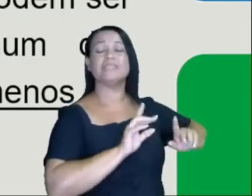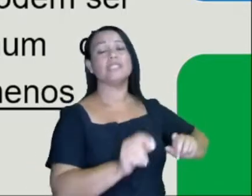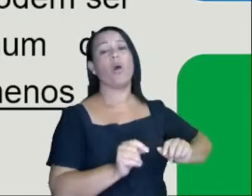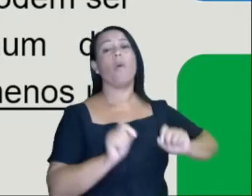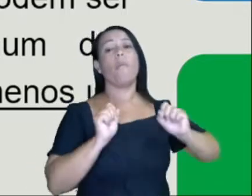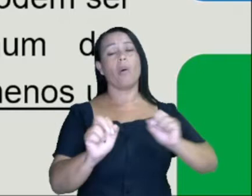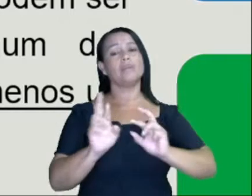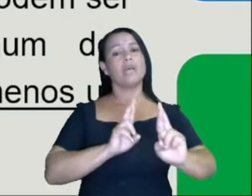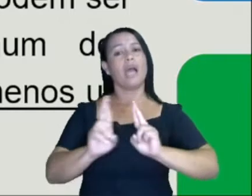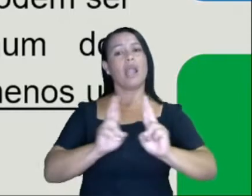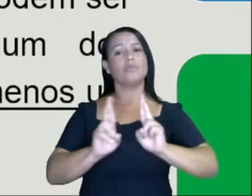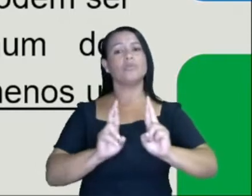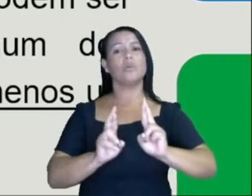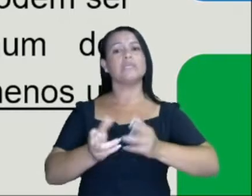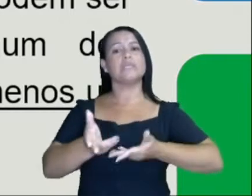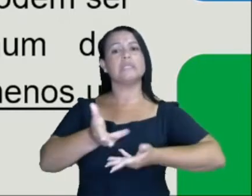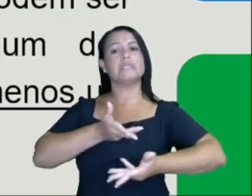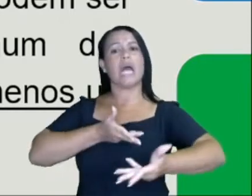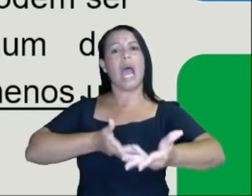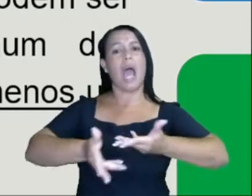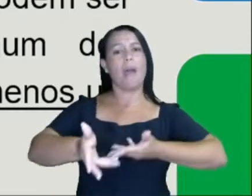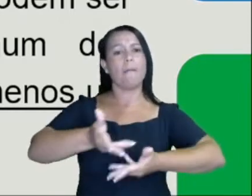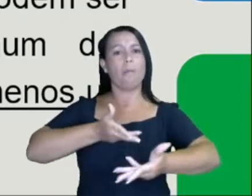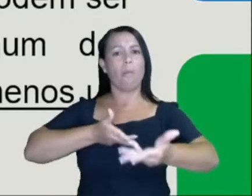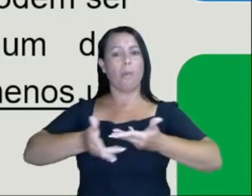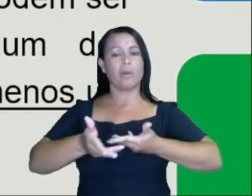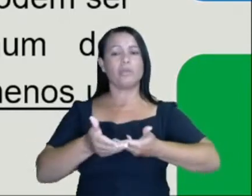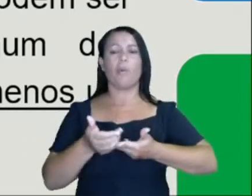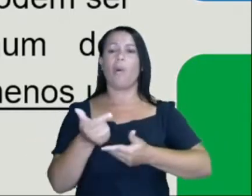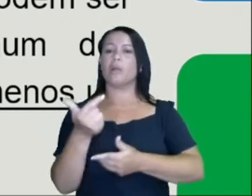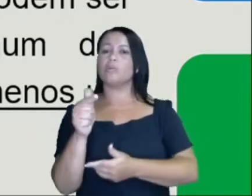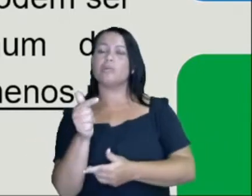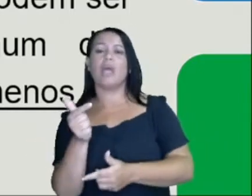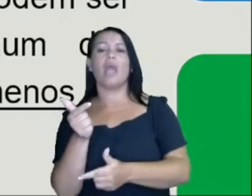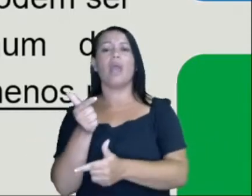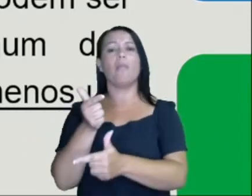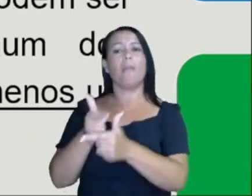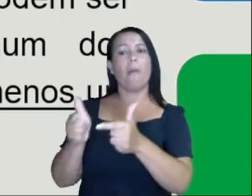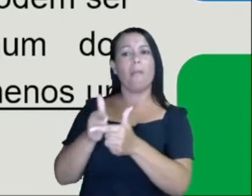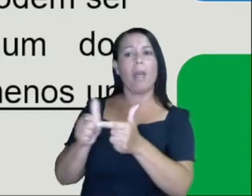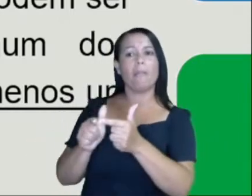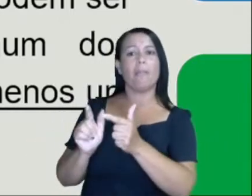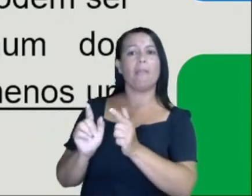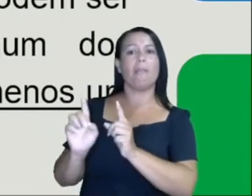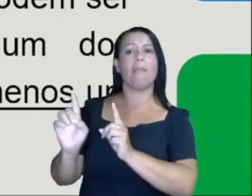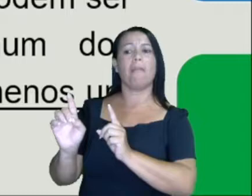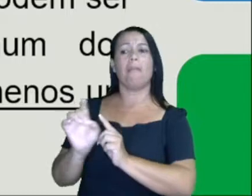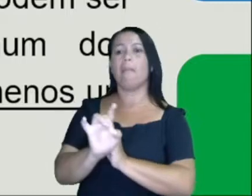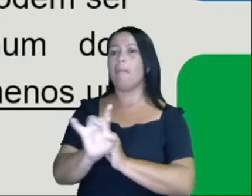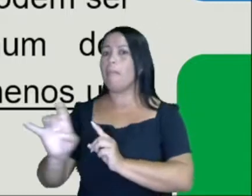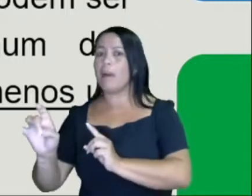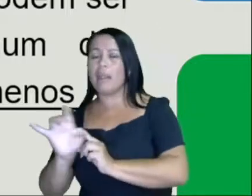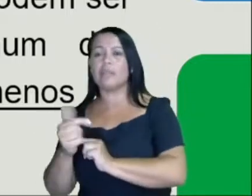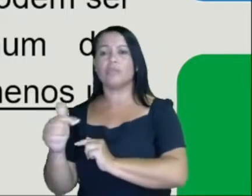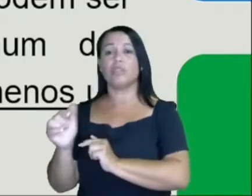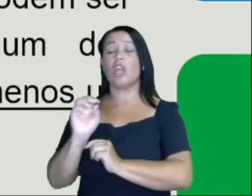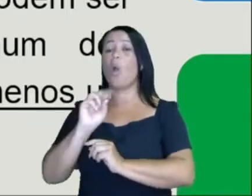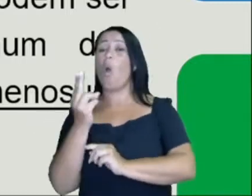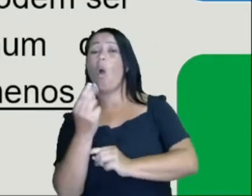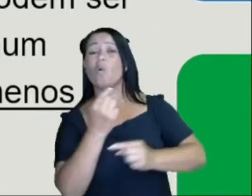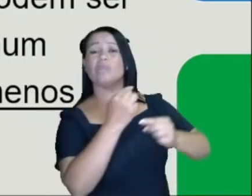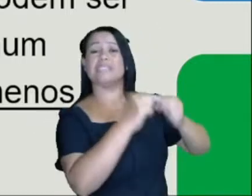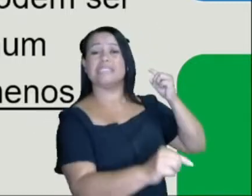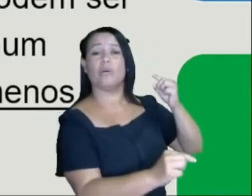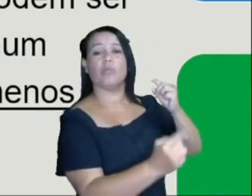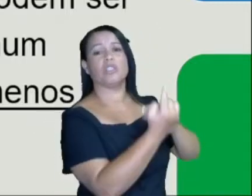ser harmônicas, quando não há prejuízo para nenhum dos indivíduos envolvidos, ou desarmônicas, quando pelo